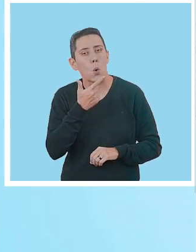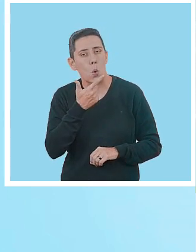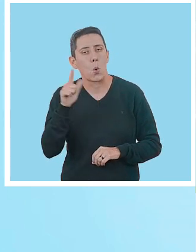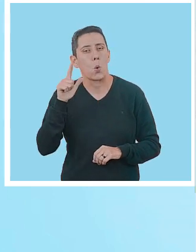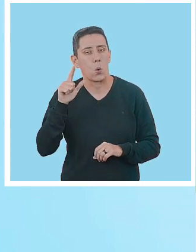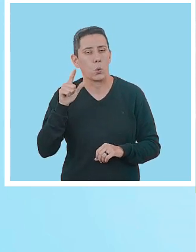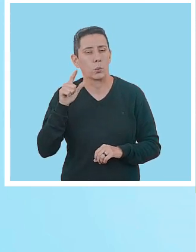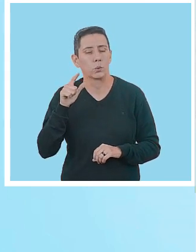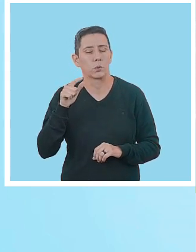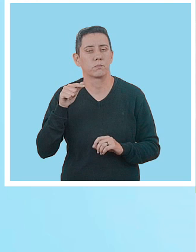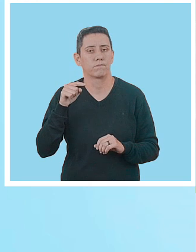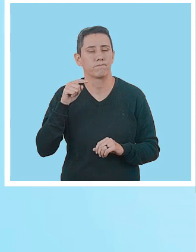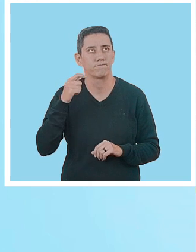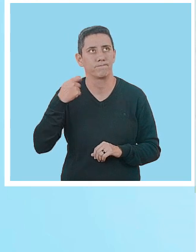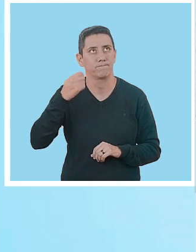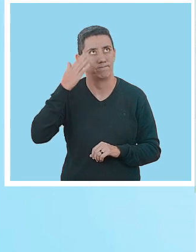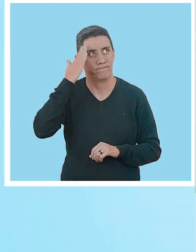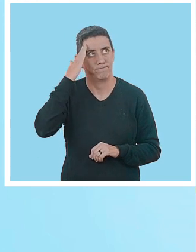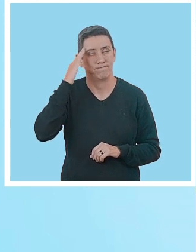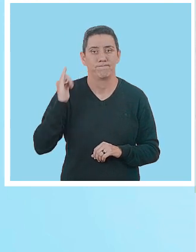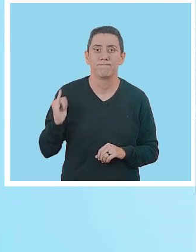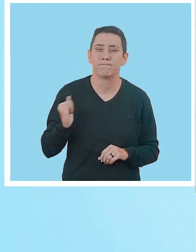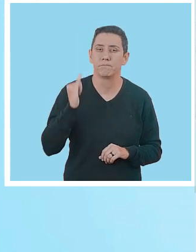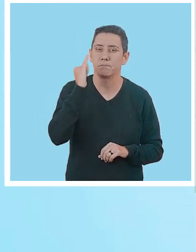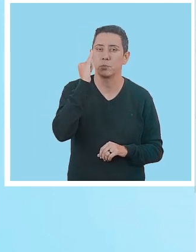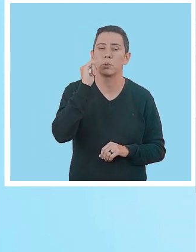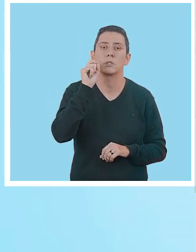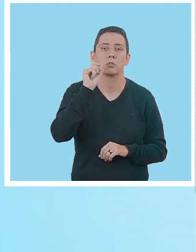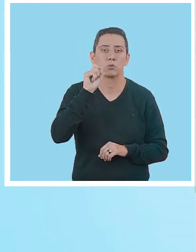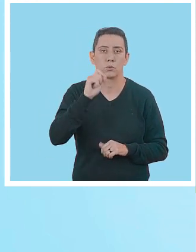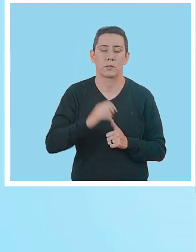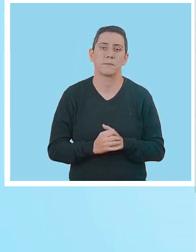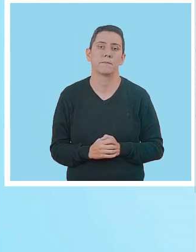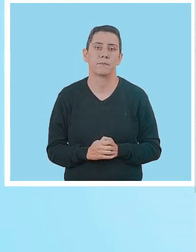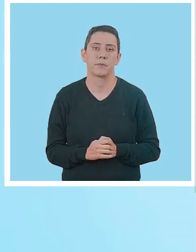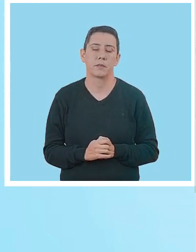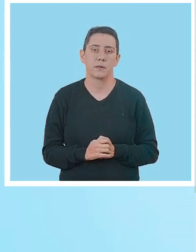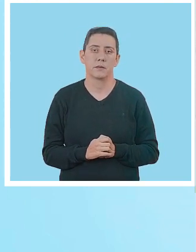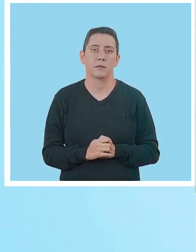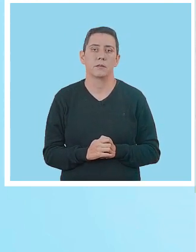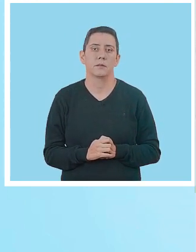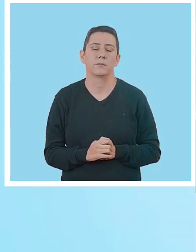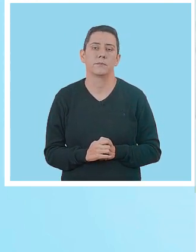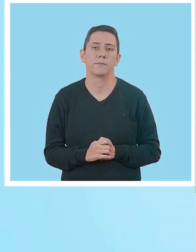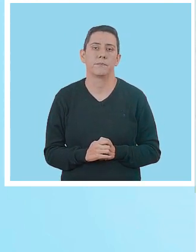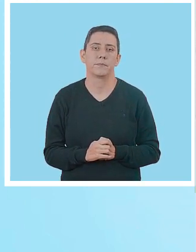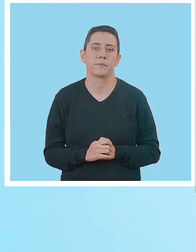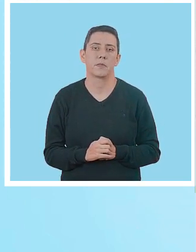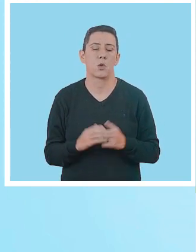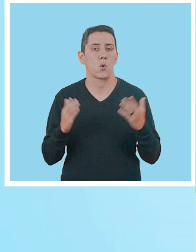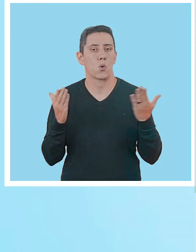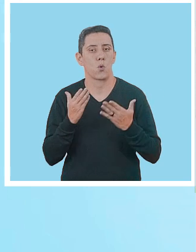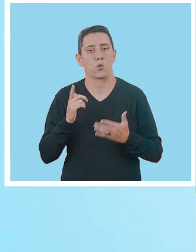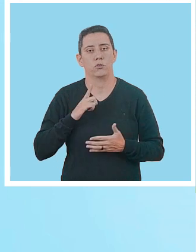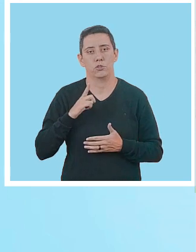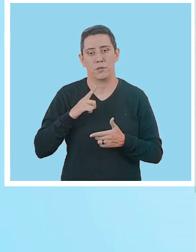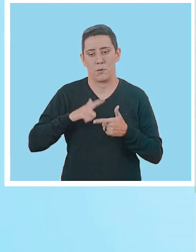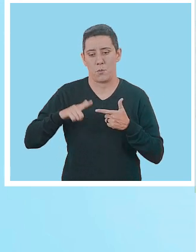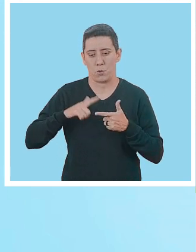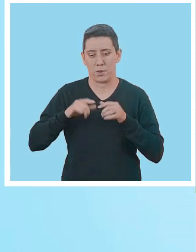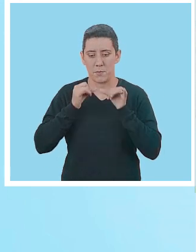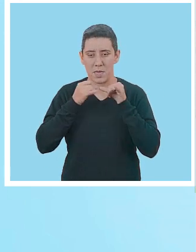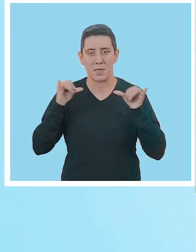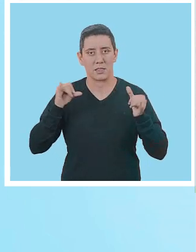daí que a gente tem que estar muito Atento que hoje né estamos passando por uma crise de abastecimento energético